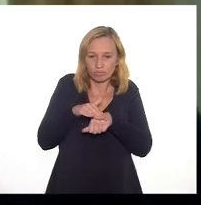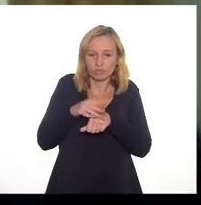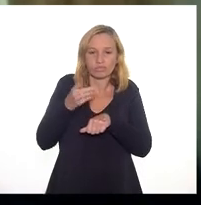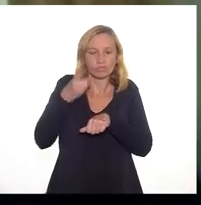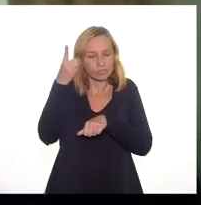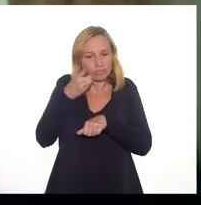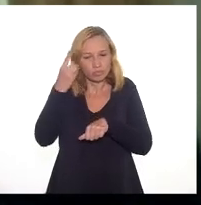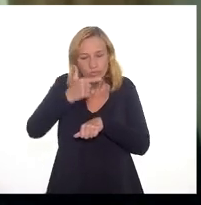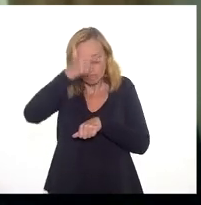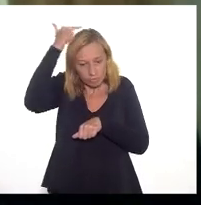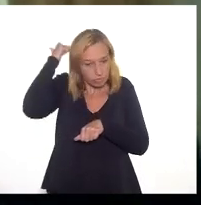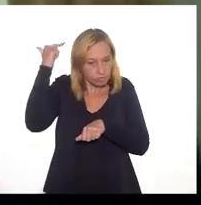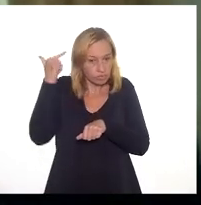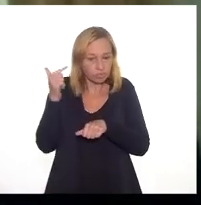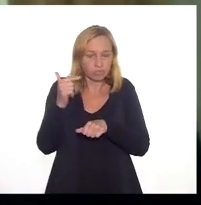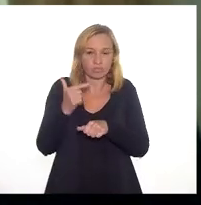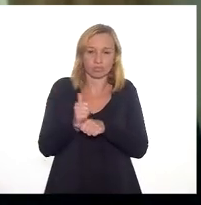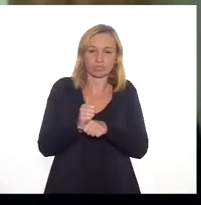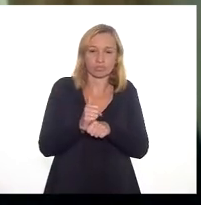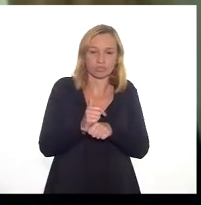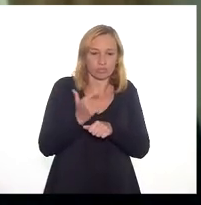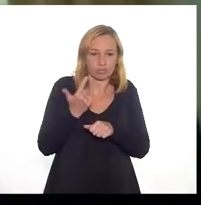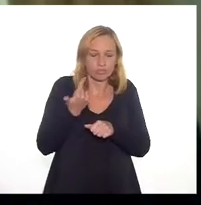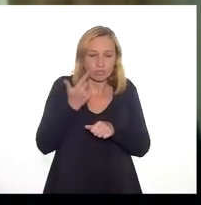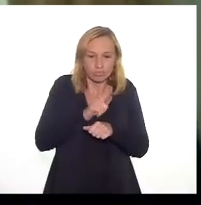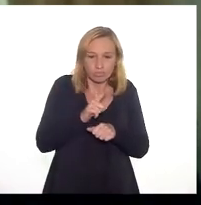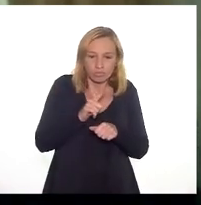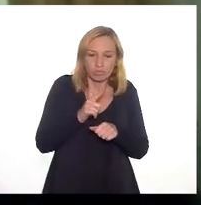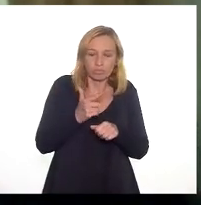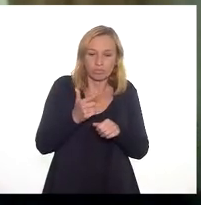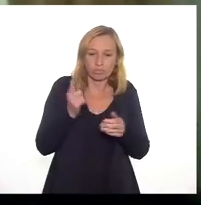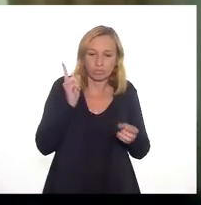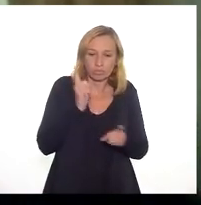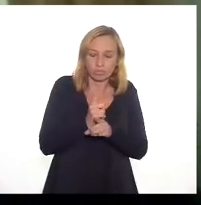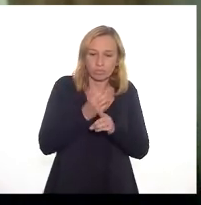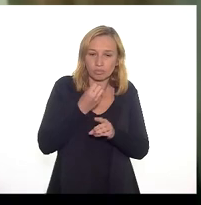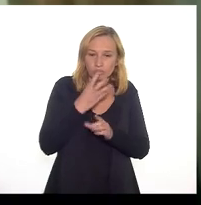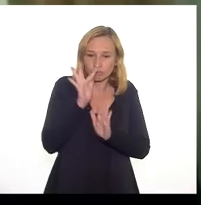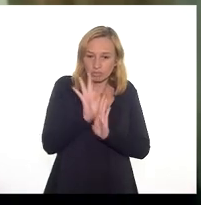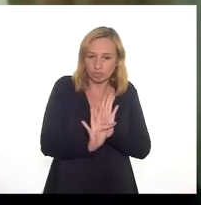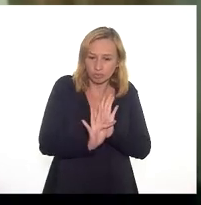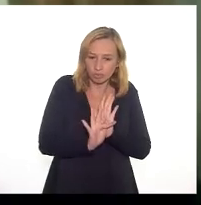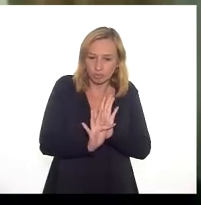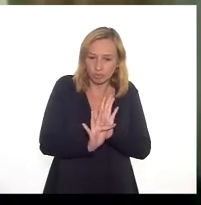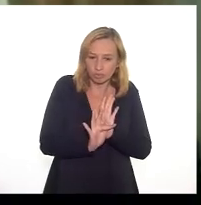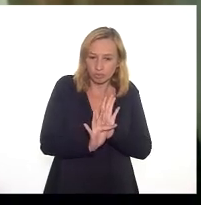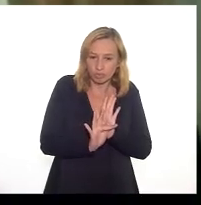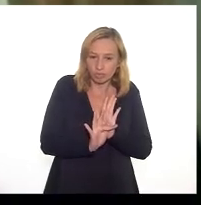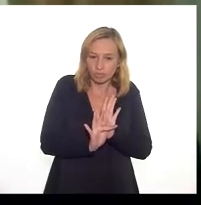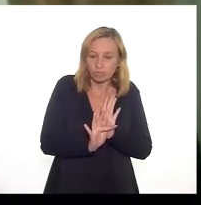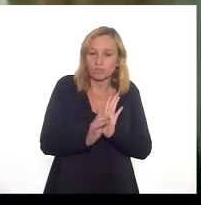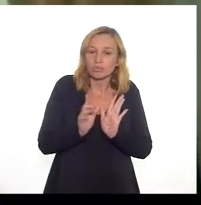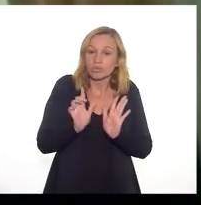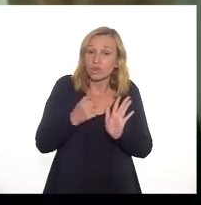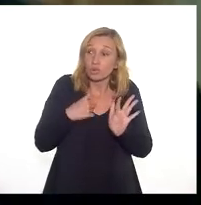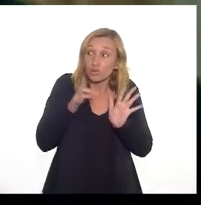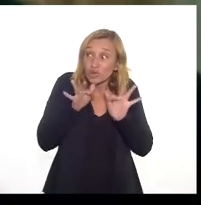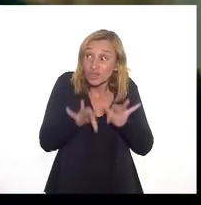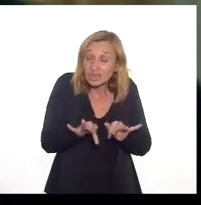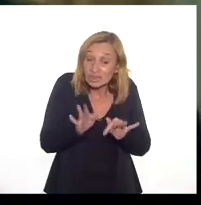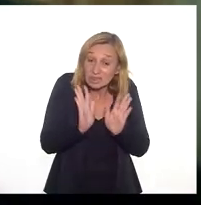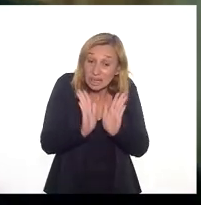Paulo, acomodamos e conseguimos achar um bom texto em acordo para não haver divergência, mas ainda estou fechando o último